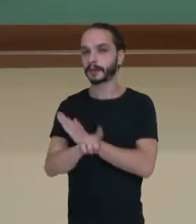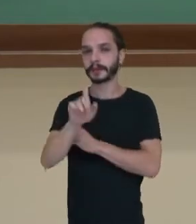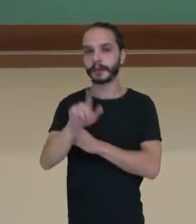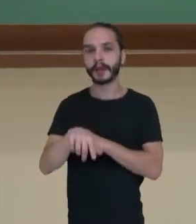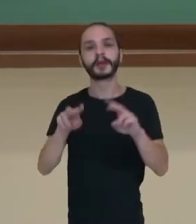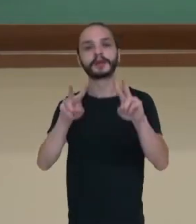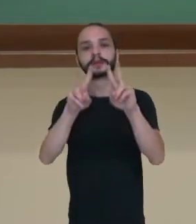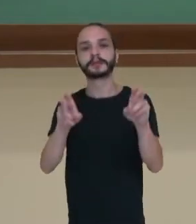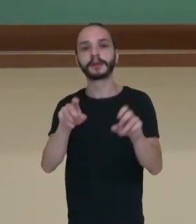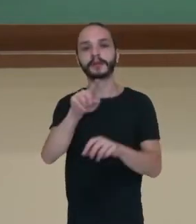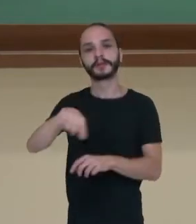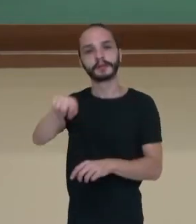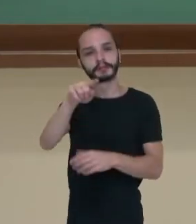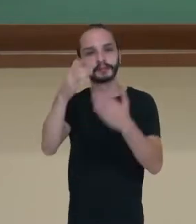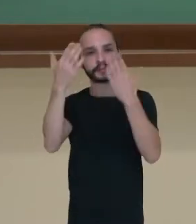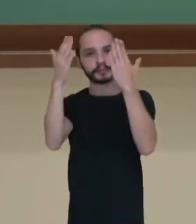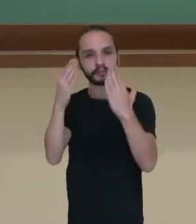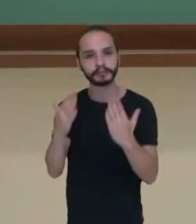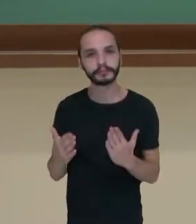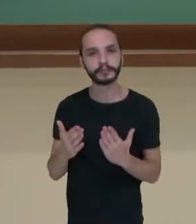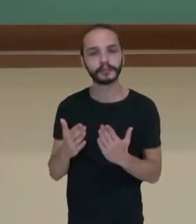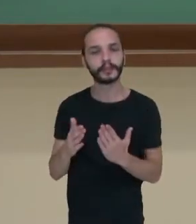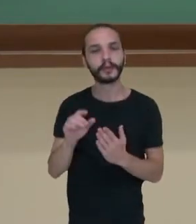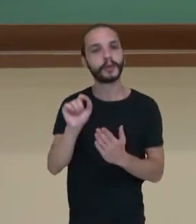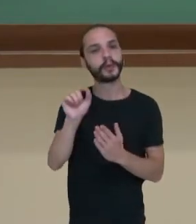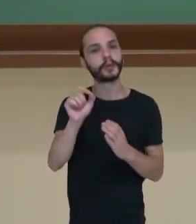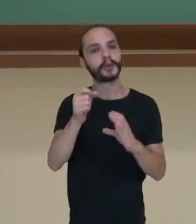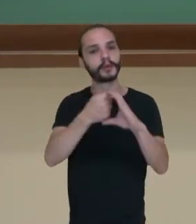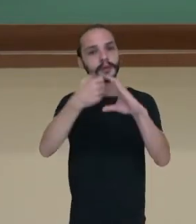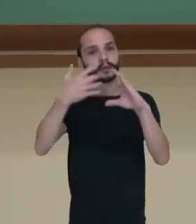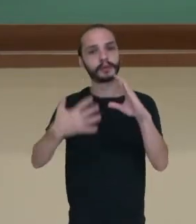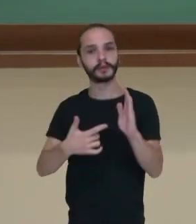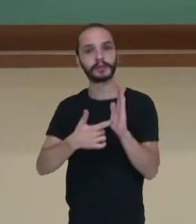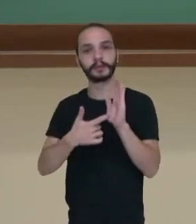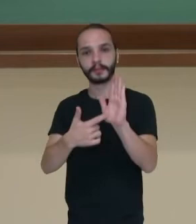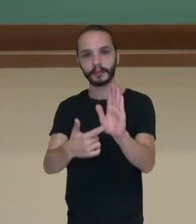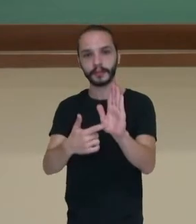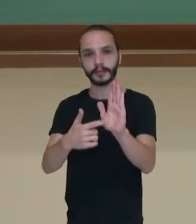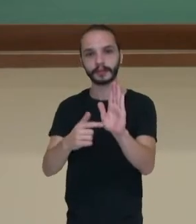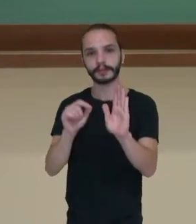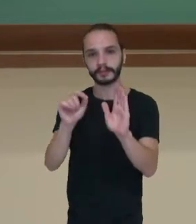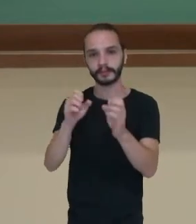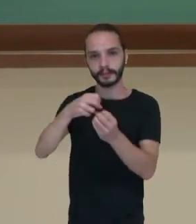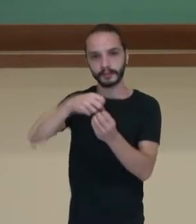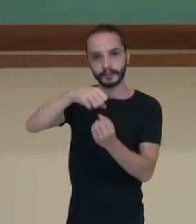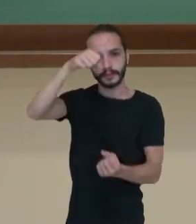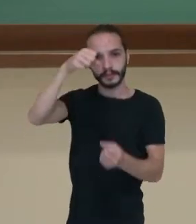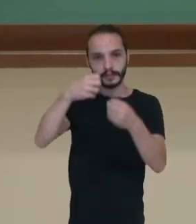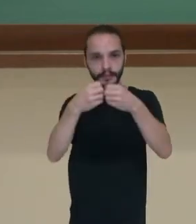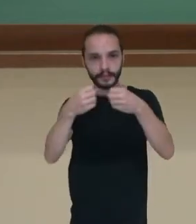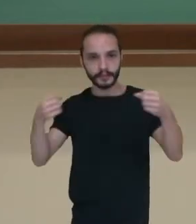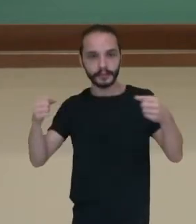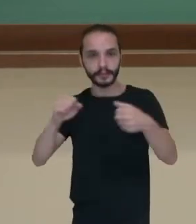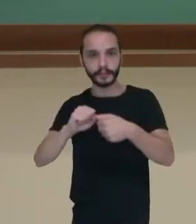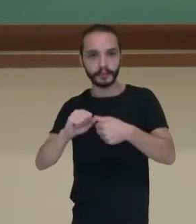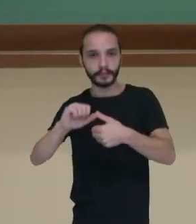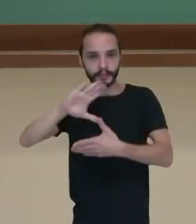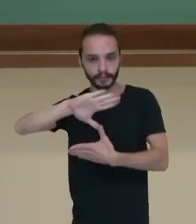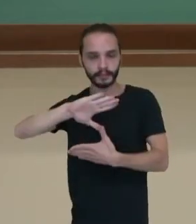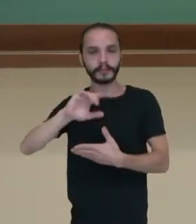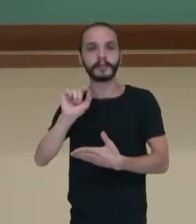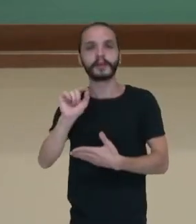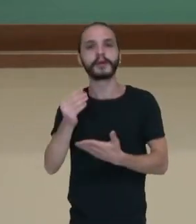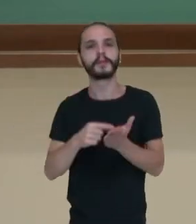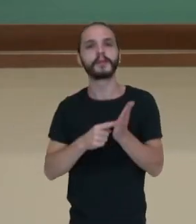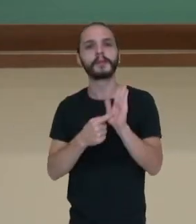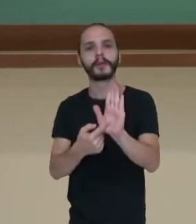deveriam analisar as características apresentadas no mapa para construir a resposta de vocês ali em relação